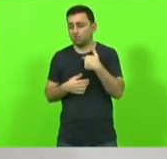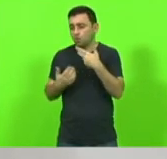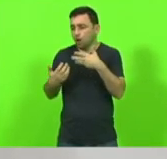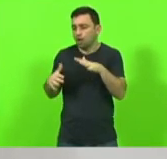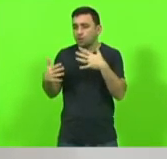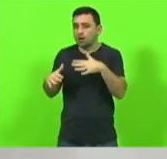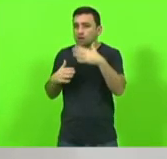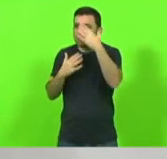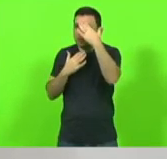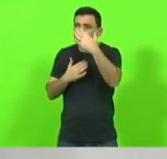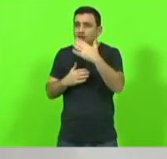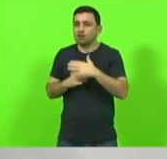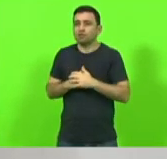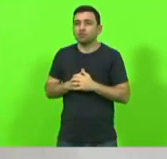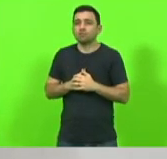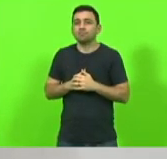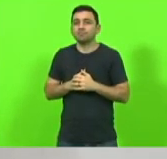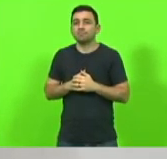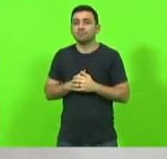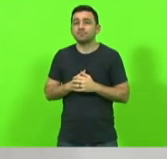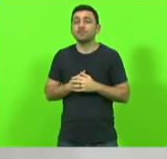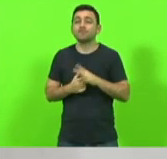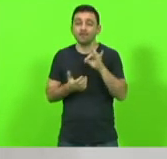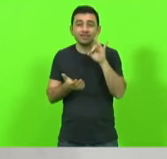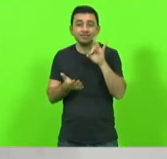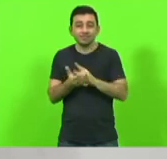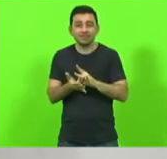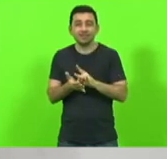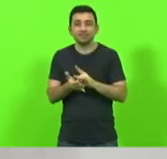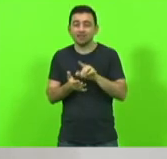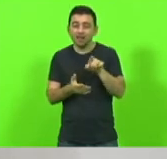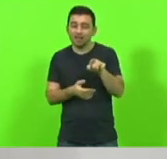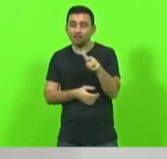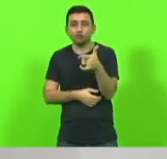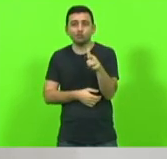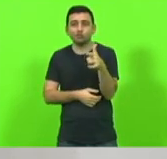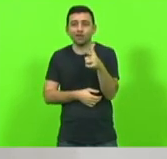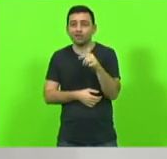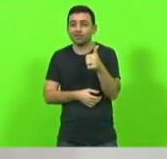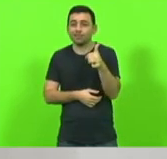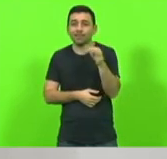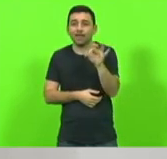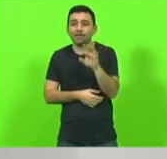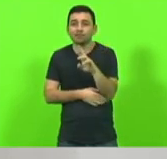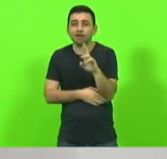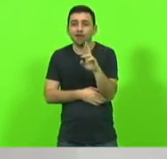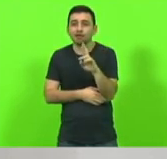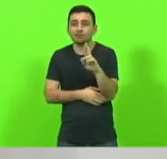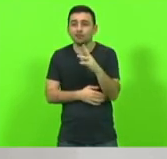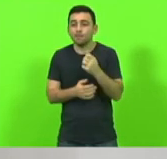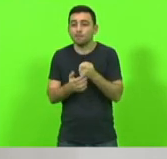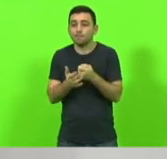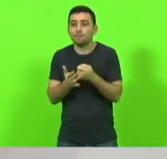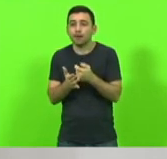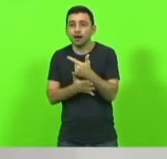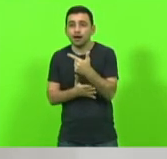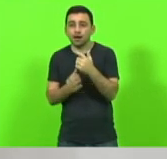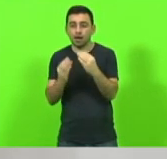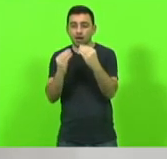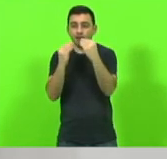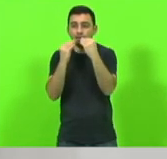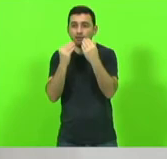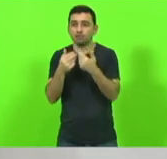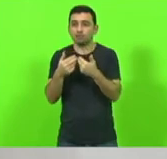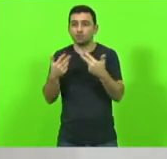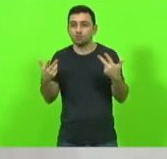tenho vontade. Na verdade, ela não tem 10 reais para pagar um lanche,